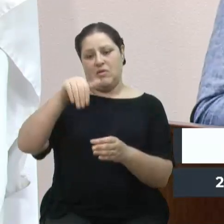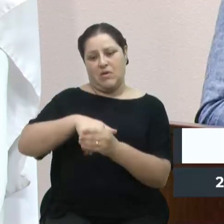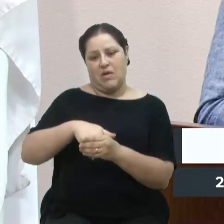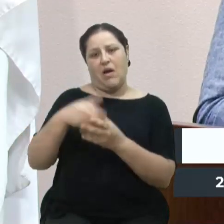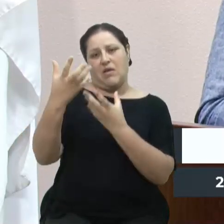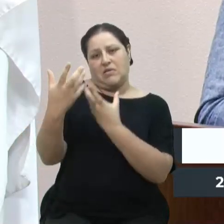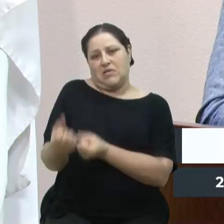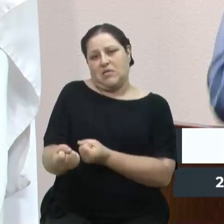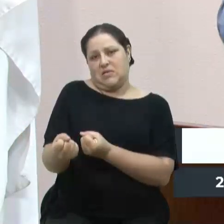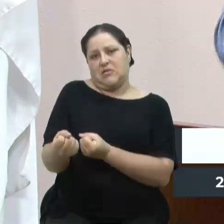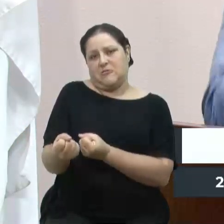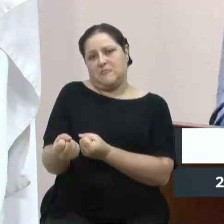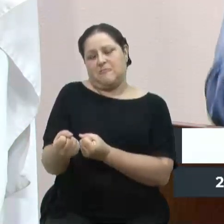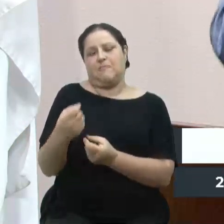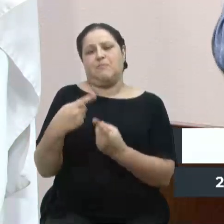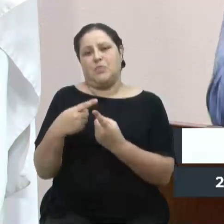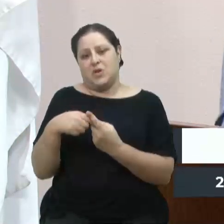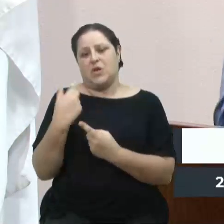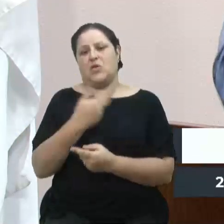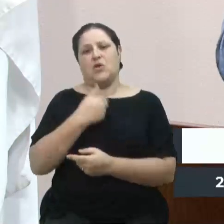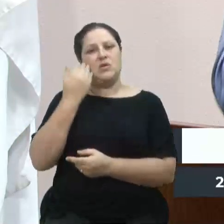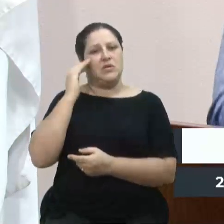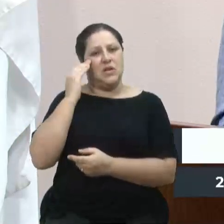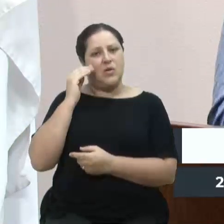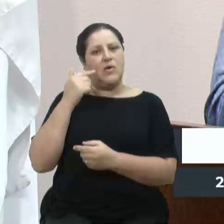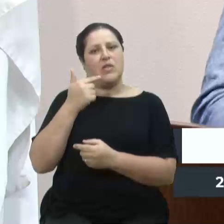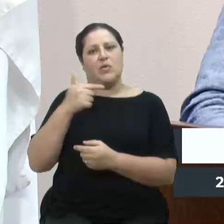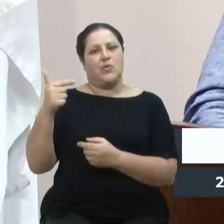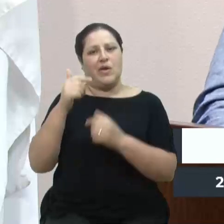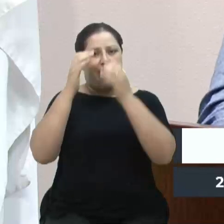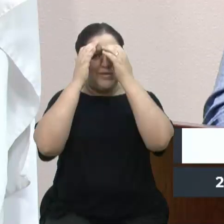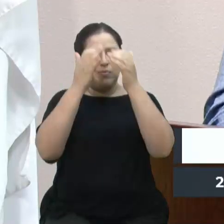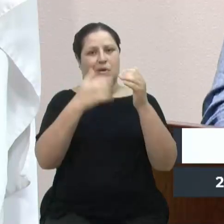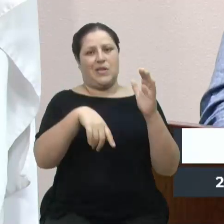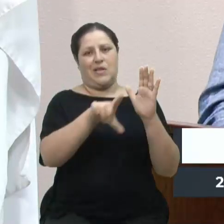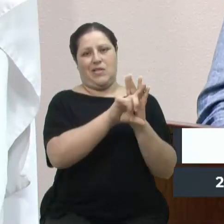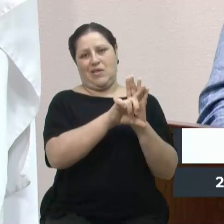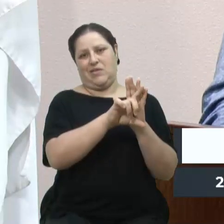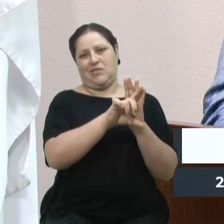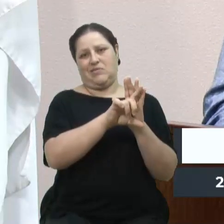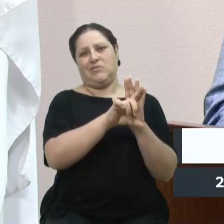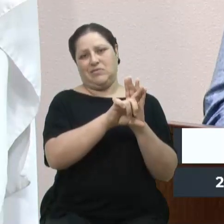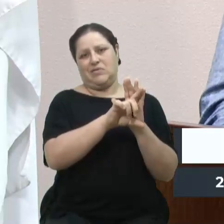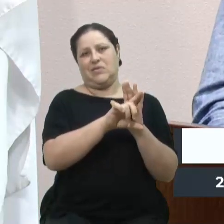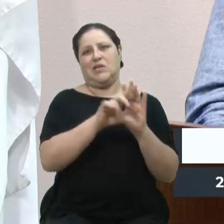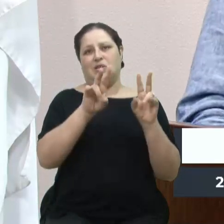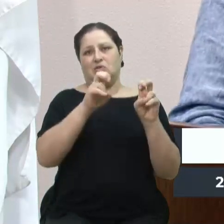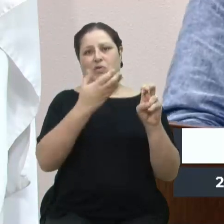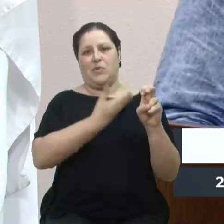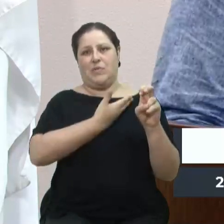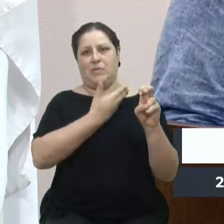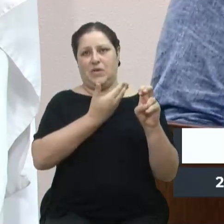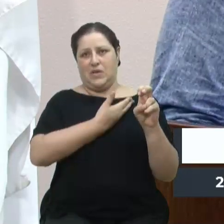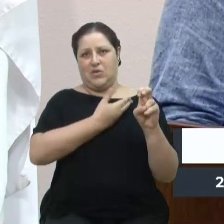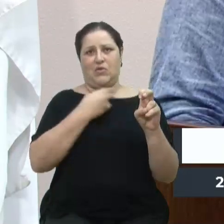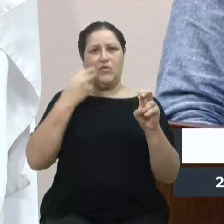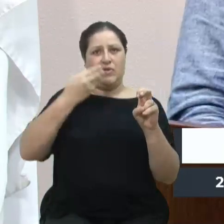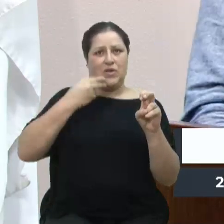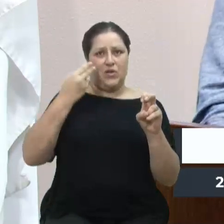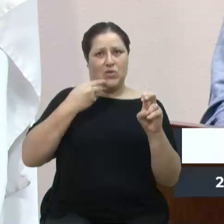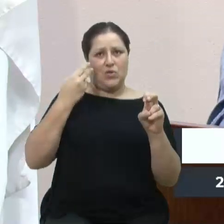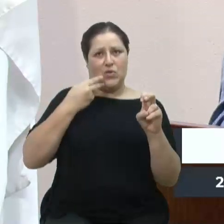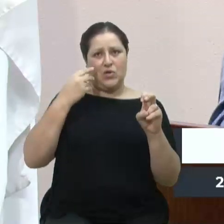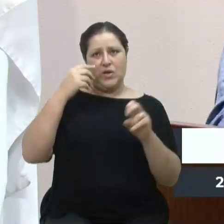admissibilidade, porque entendemos que não havia legalidade para tal. Foi o caso do meu amigo vereador